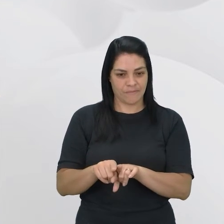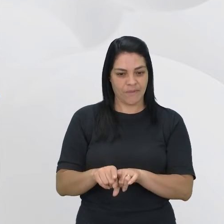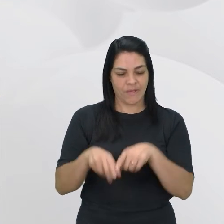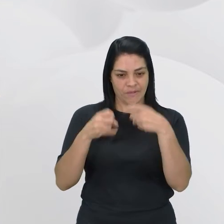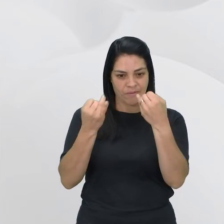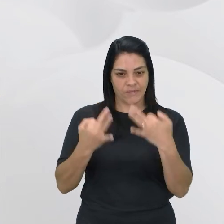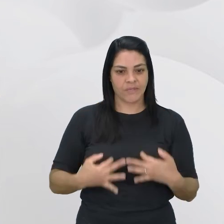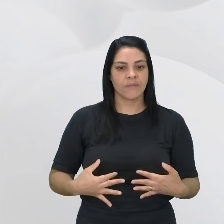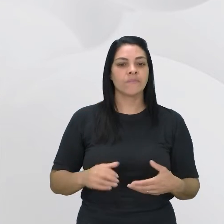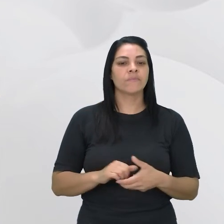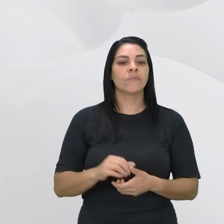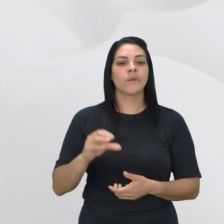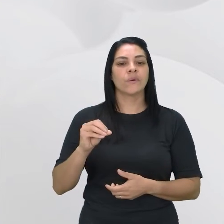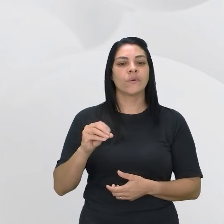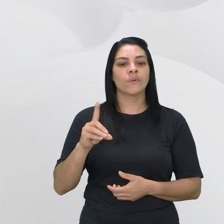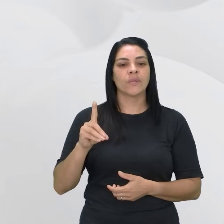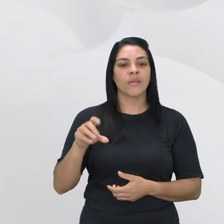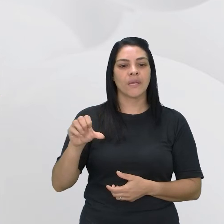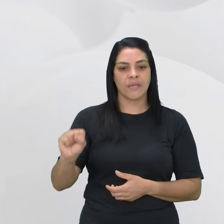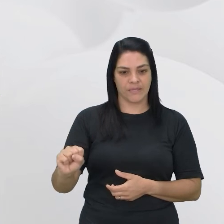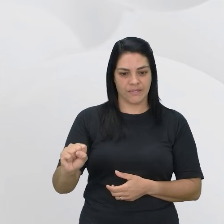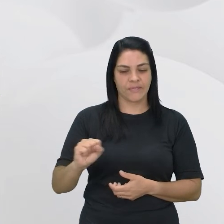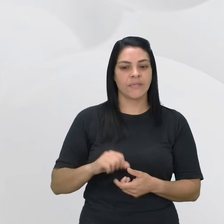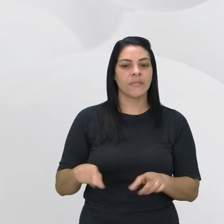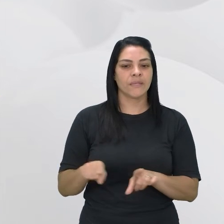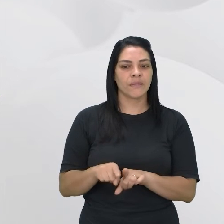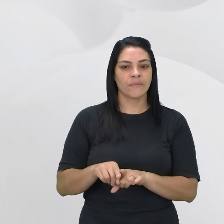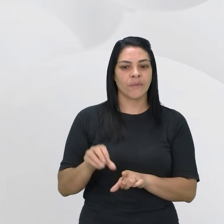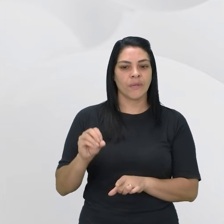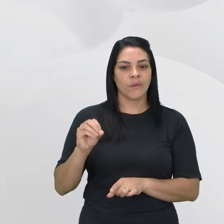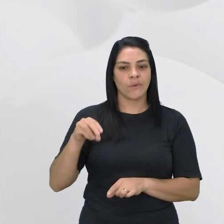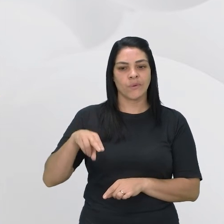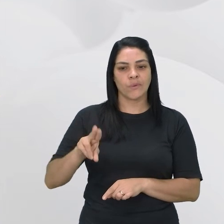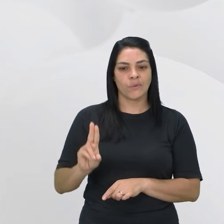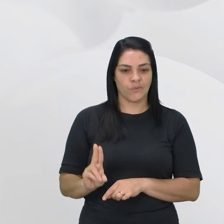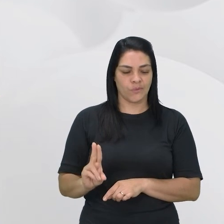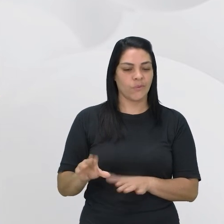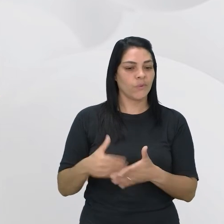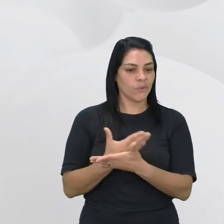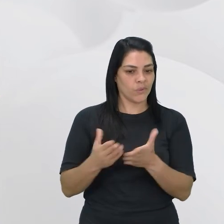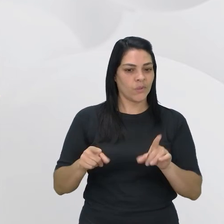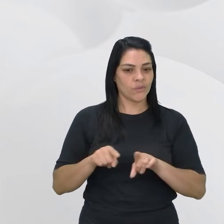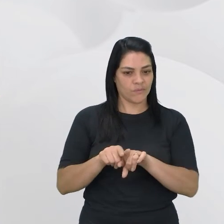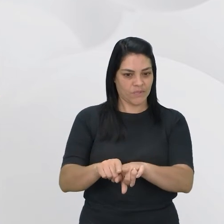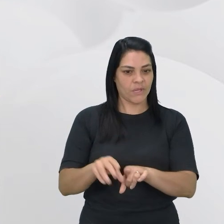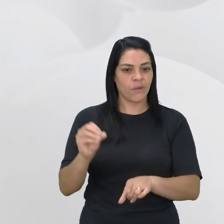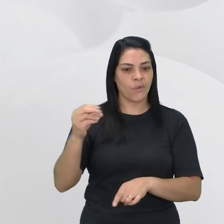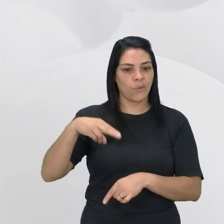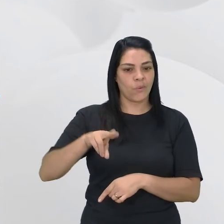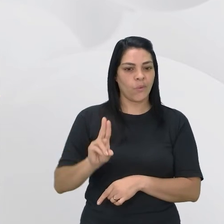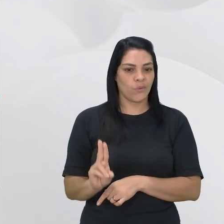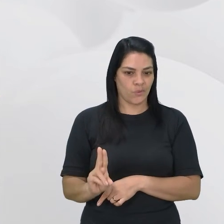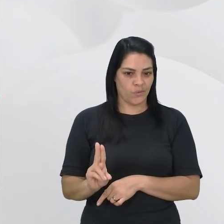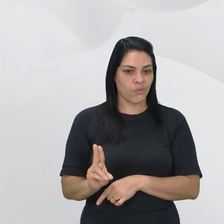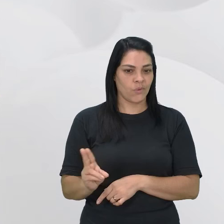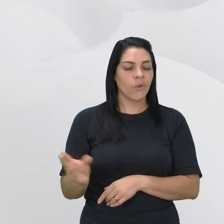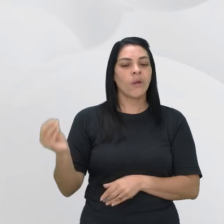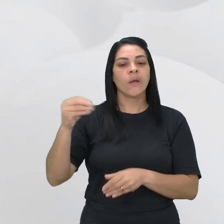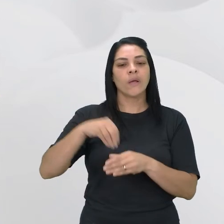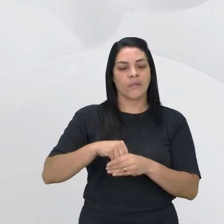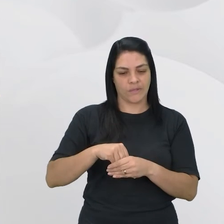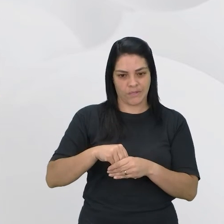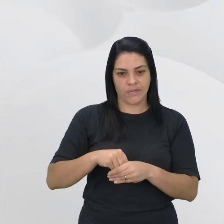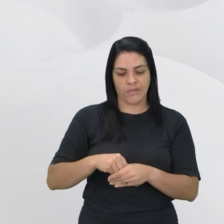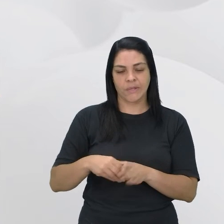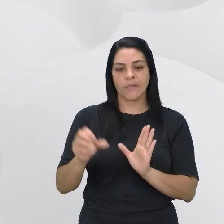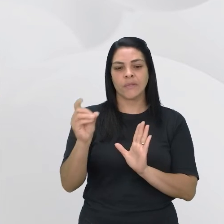dos ODS também e a ONU. Então, a gente é parceiro da ONU, né, dentro da década da